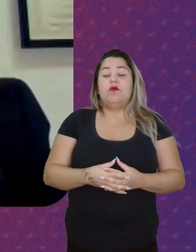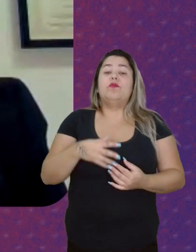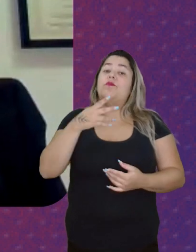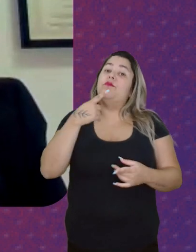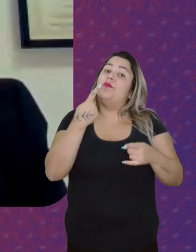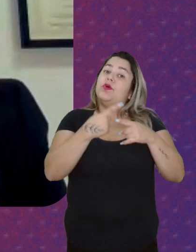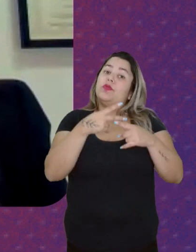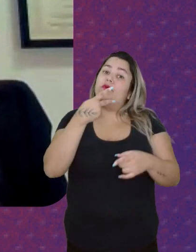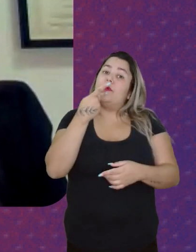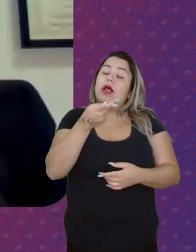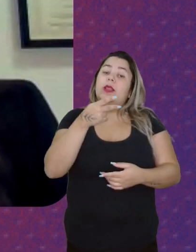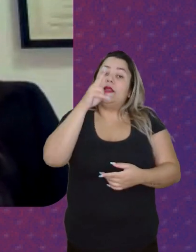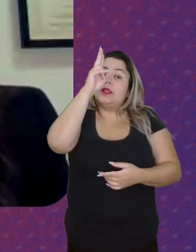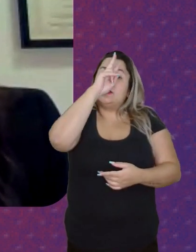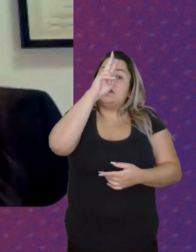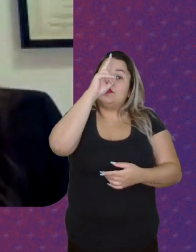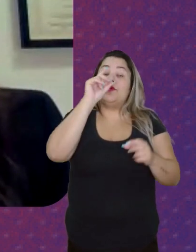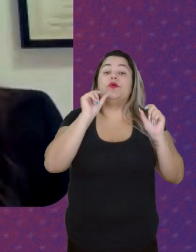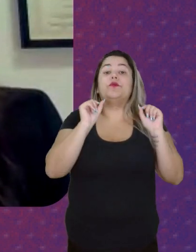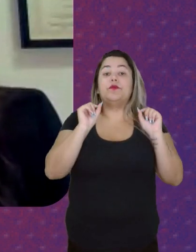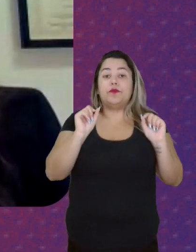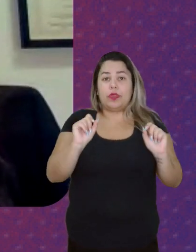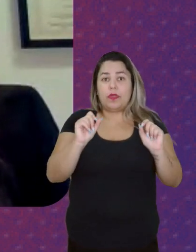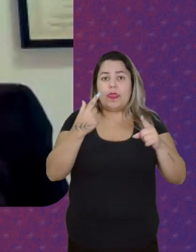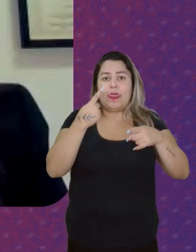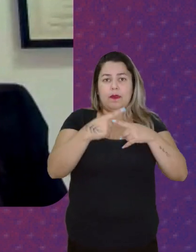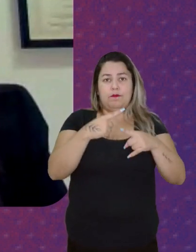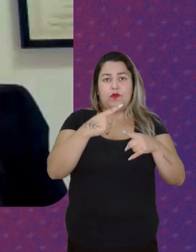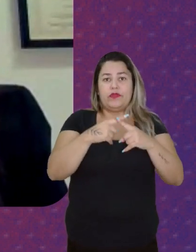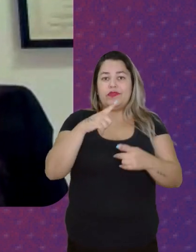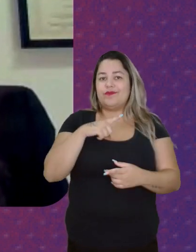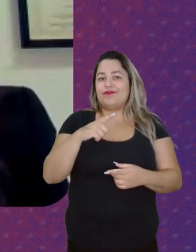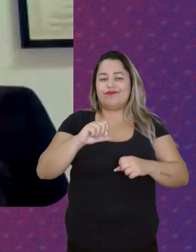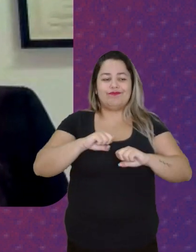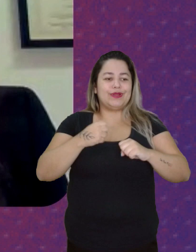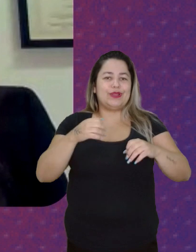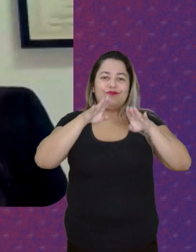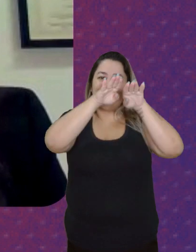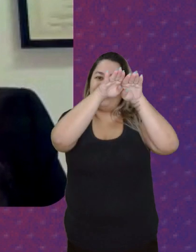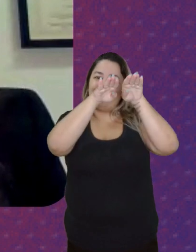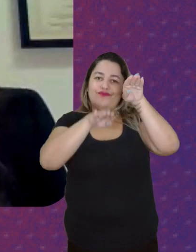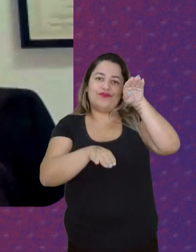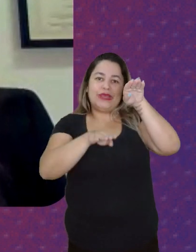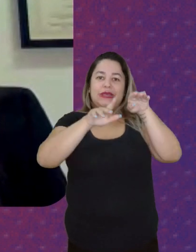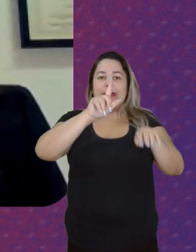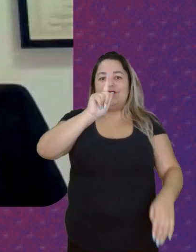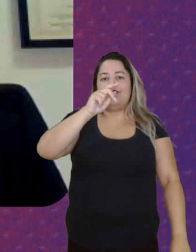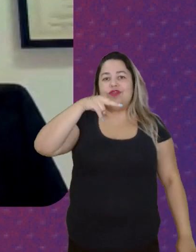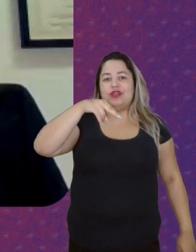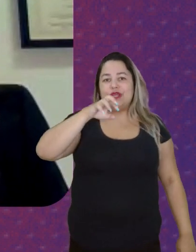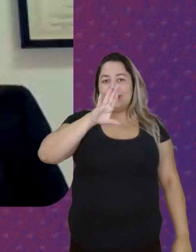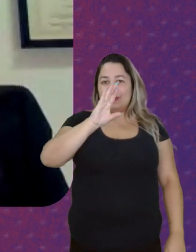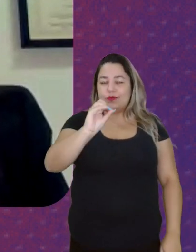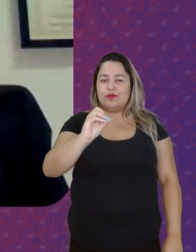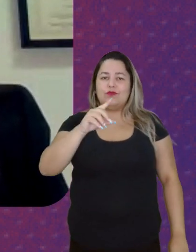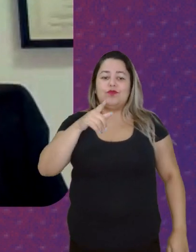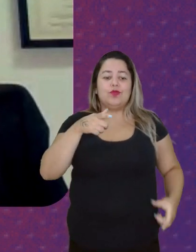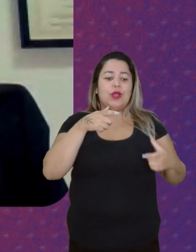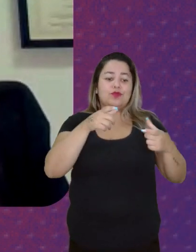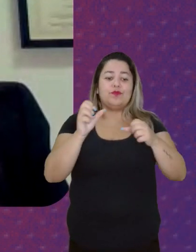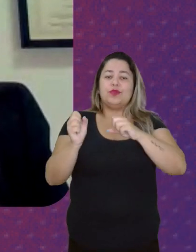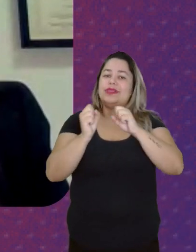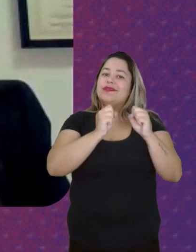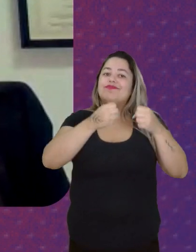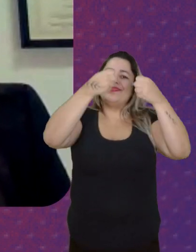contando toda essa história, né? Porque existe uma grande desigualdade de gênero hoje nos espaços de poder que se